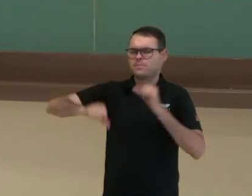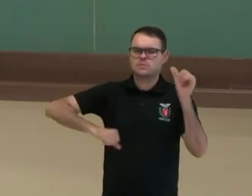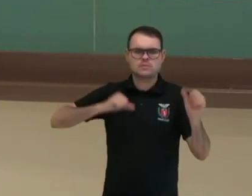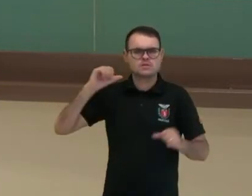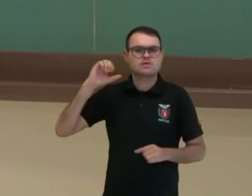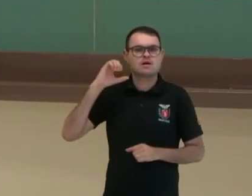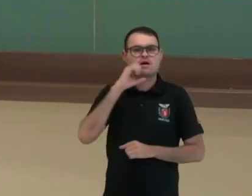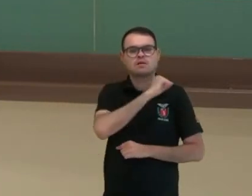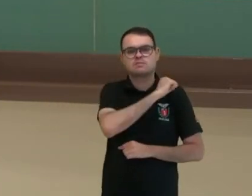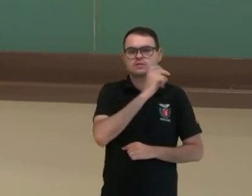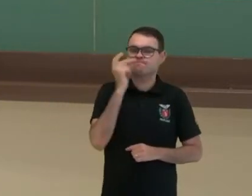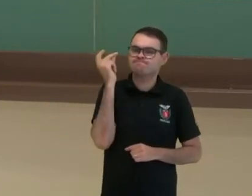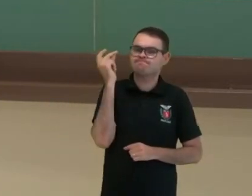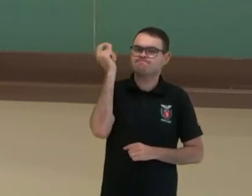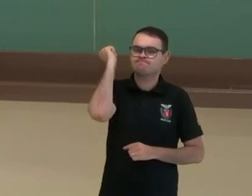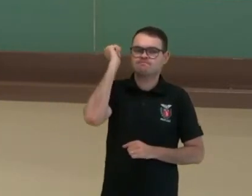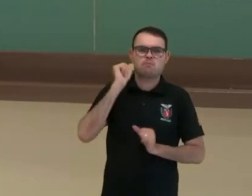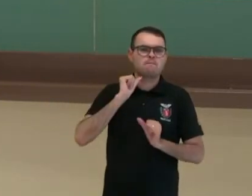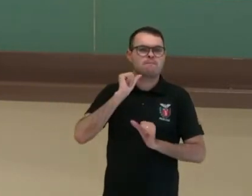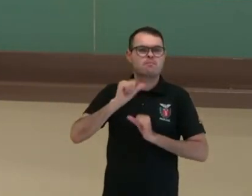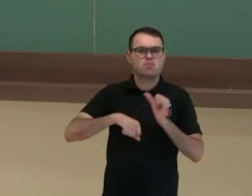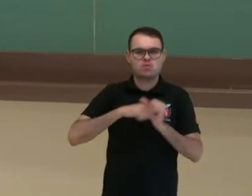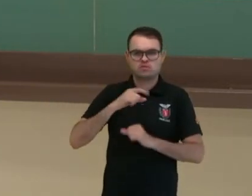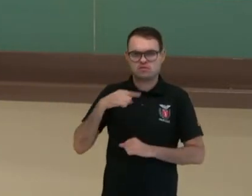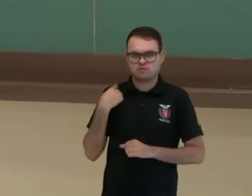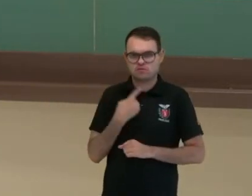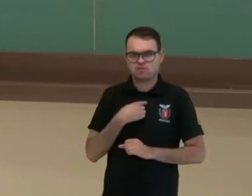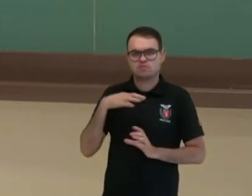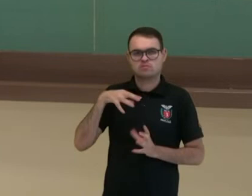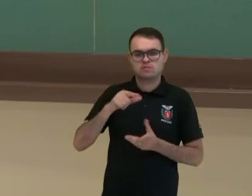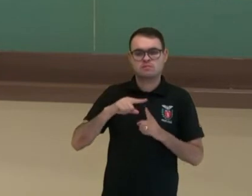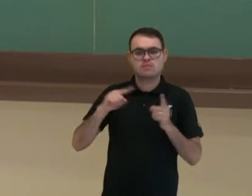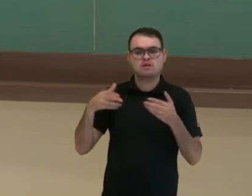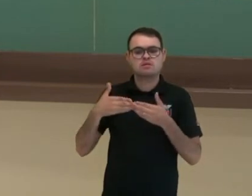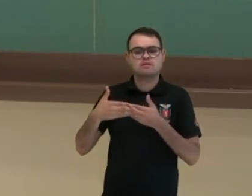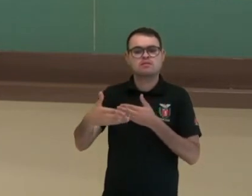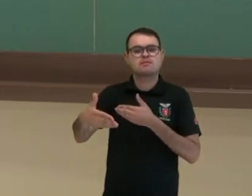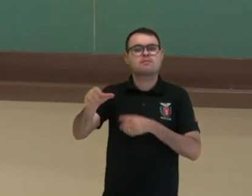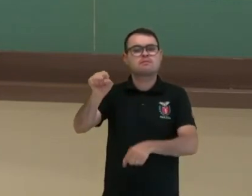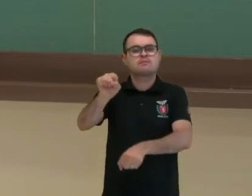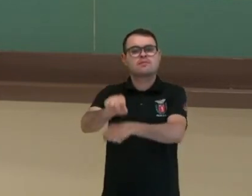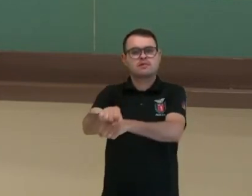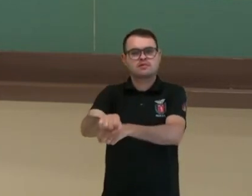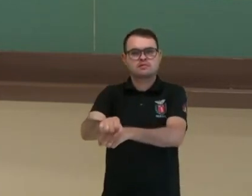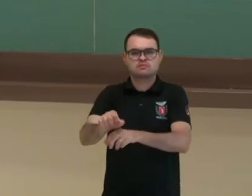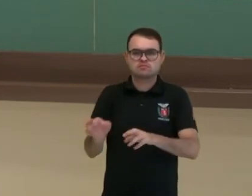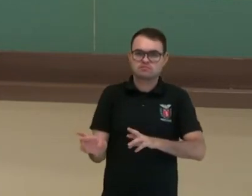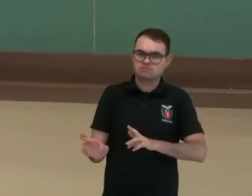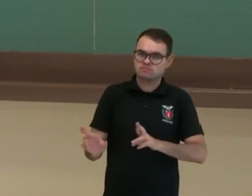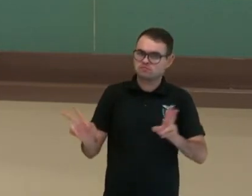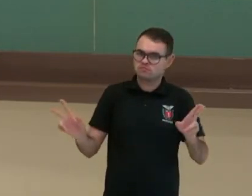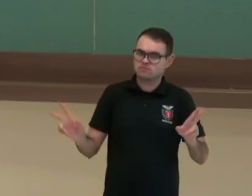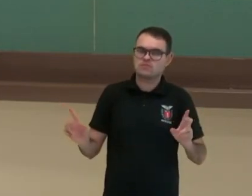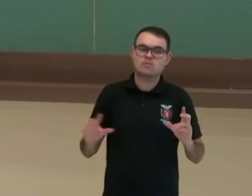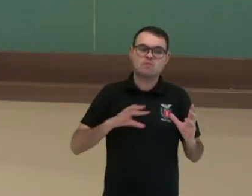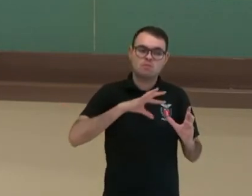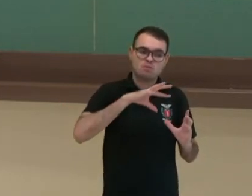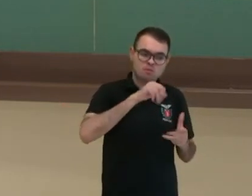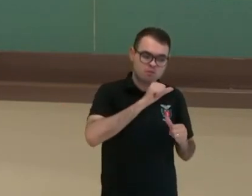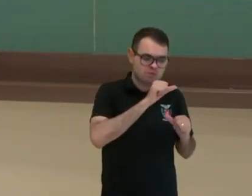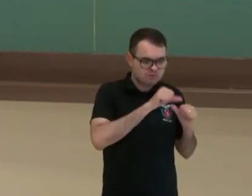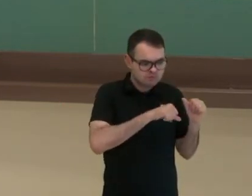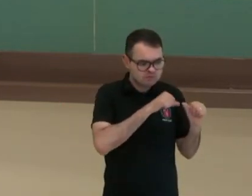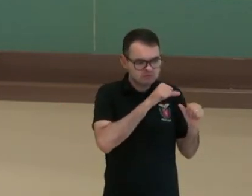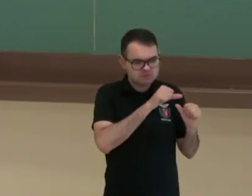muito rápidas que transformam o nosso planeta, mas elas cessam. Diferente dessas mudanças que o nosso planeta